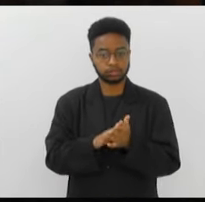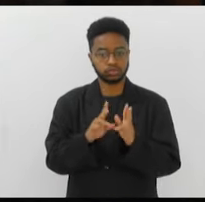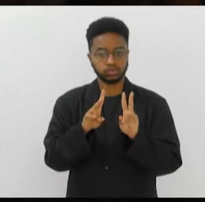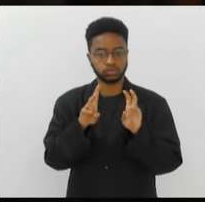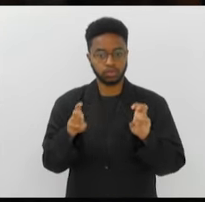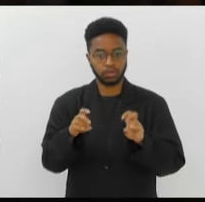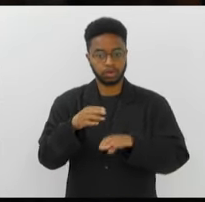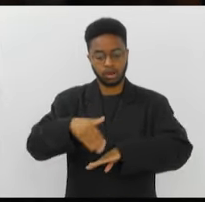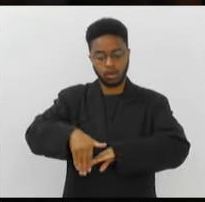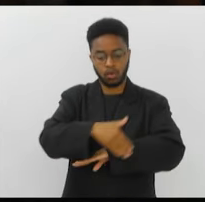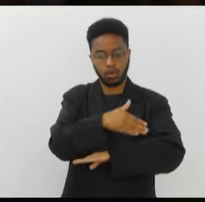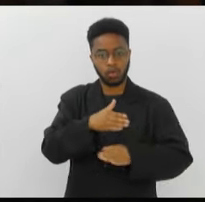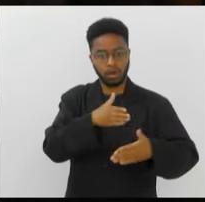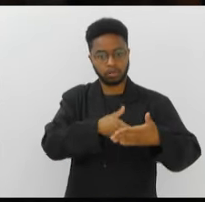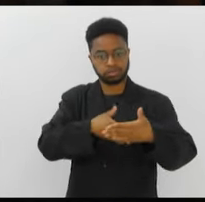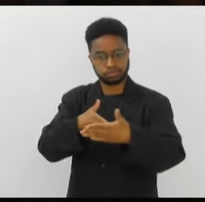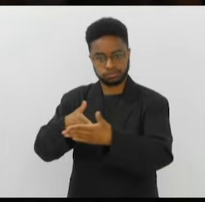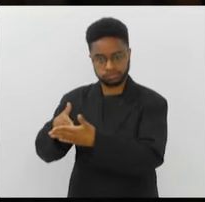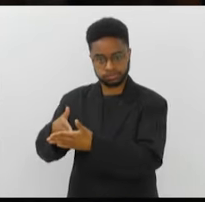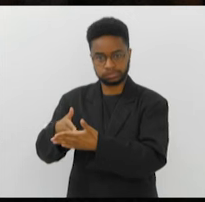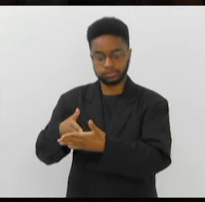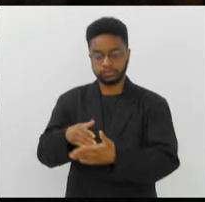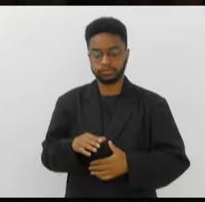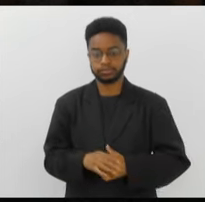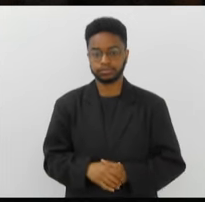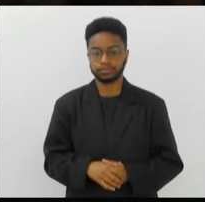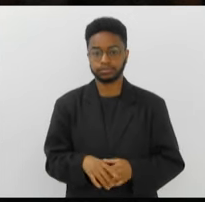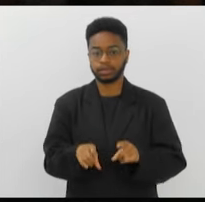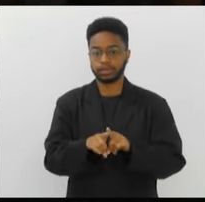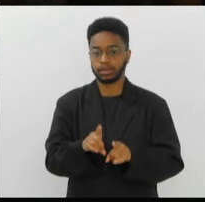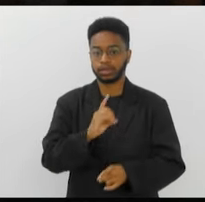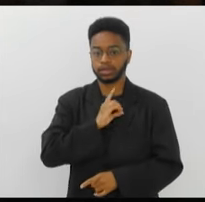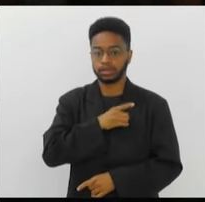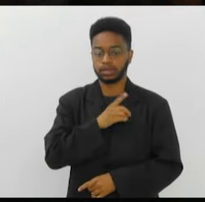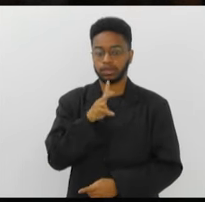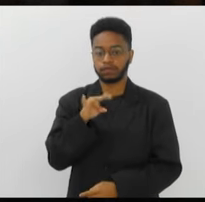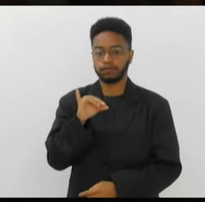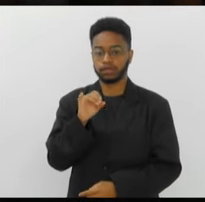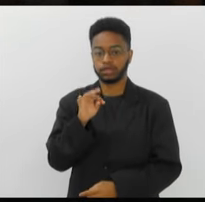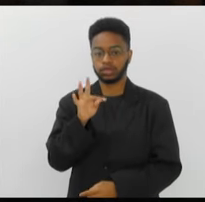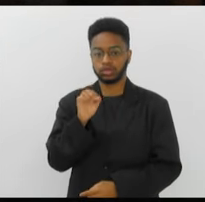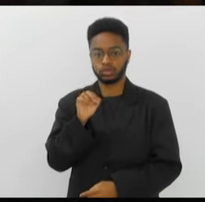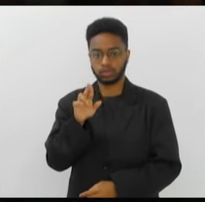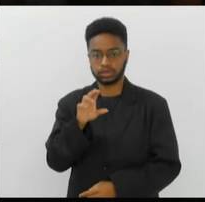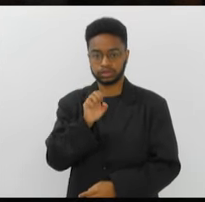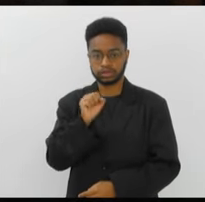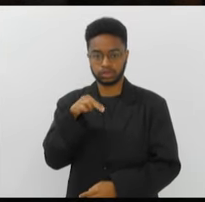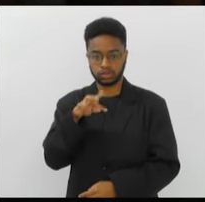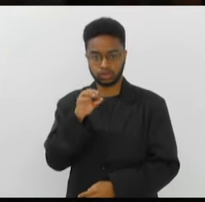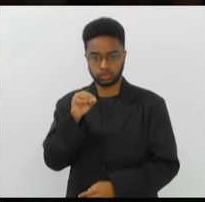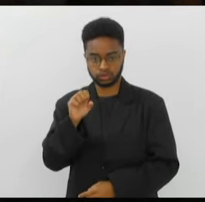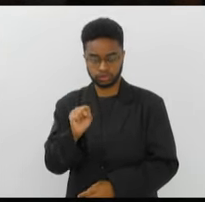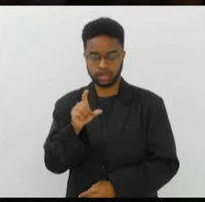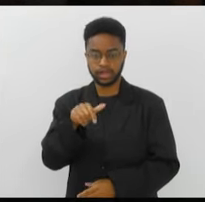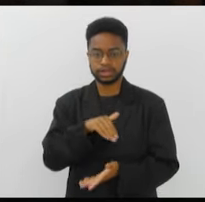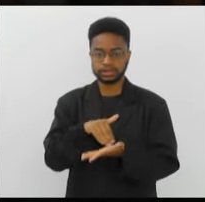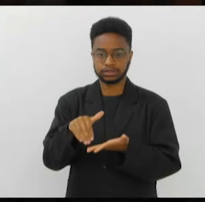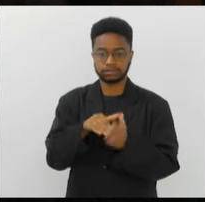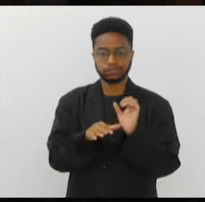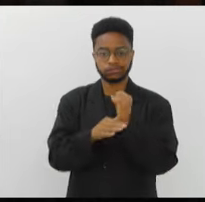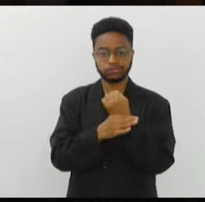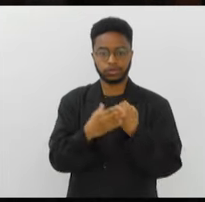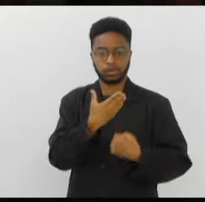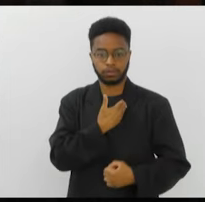barricadas. O delegado Vitor Santos, que é o nosso secretário de Segurança